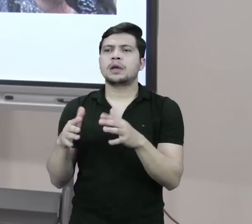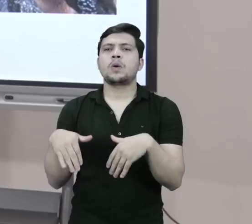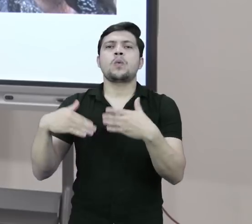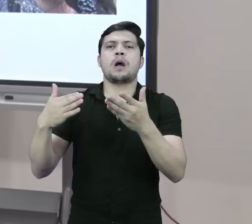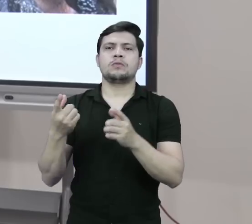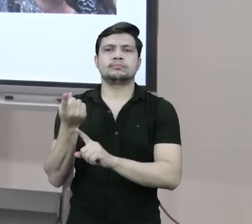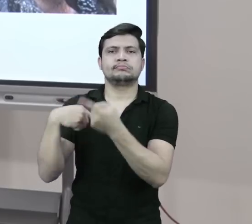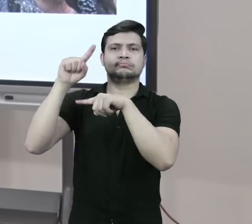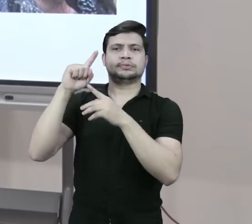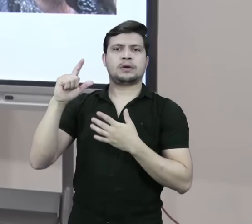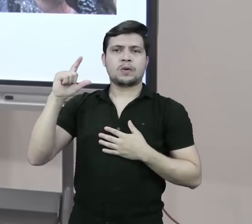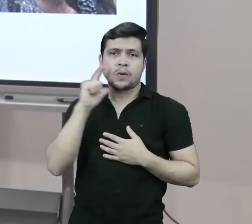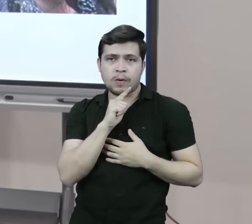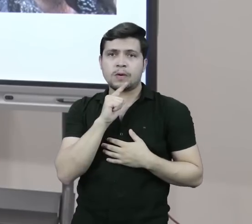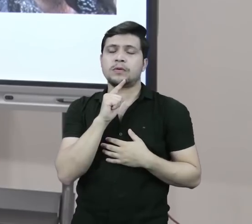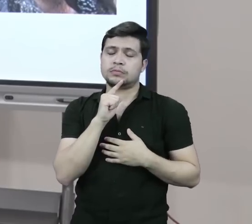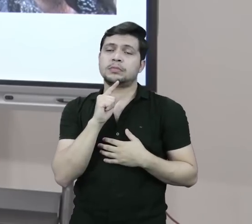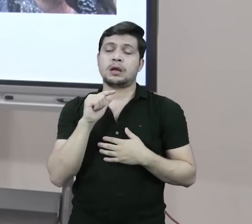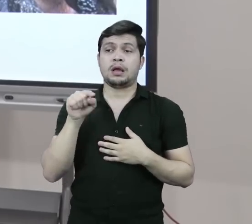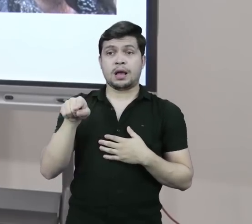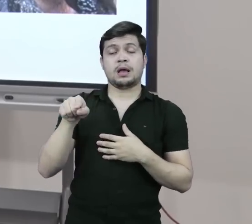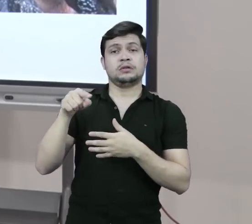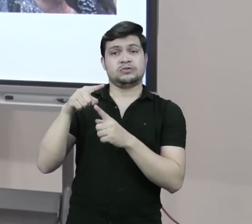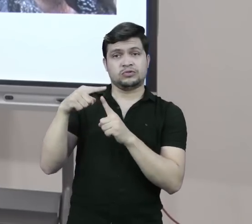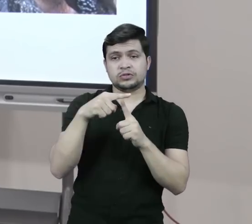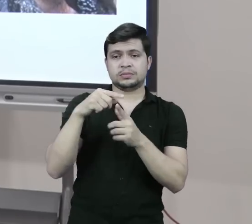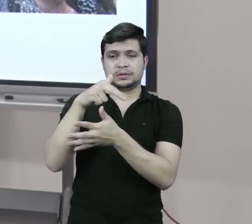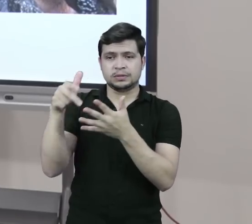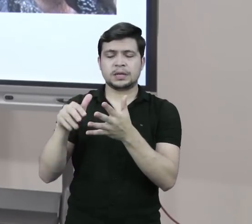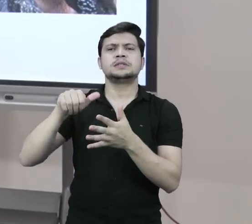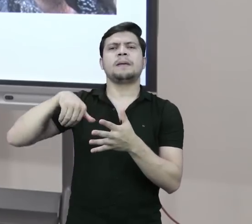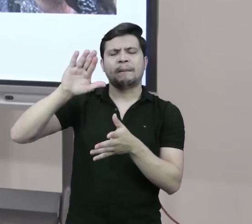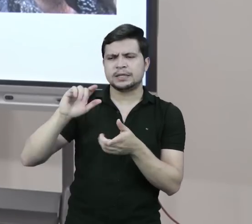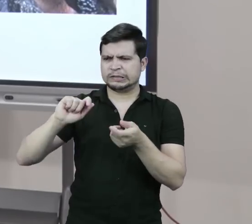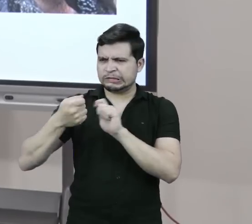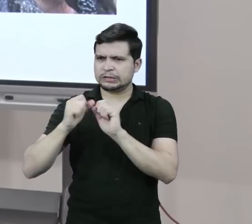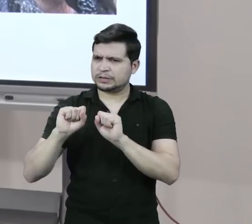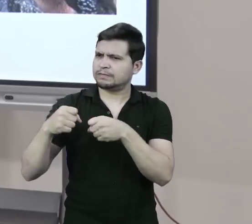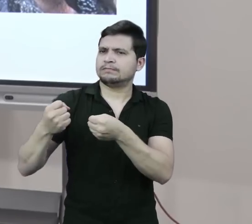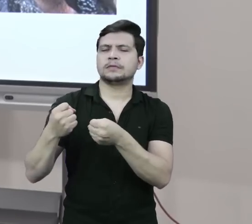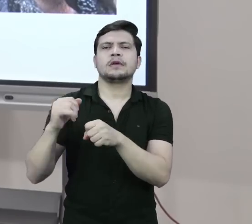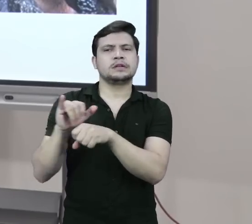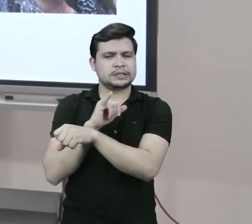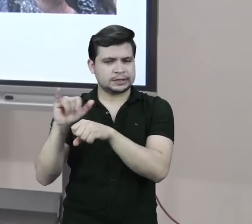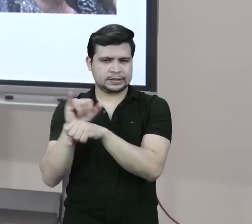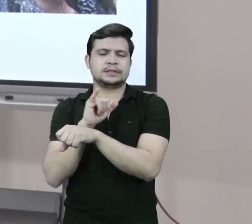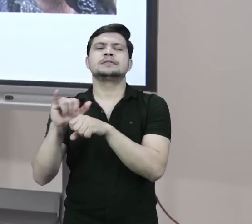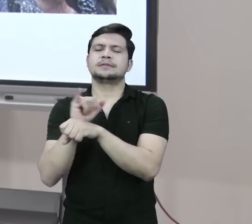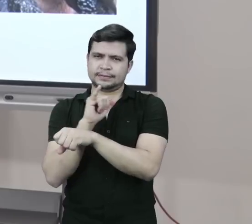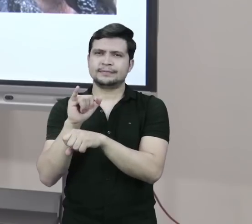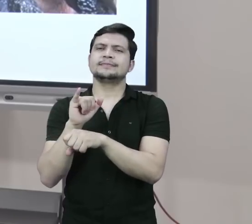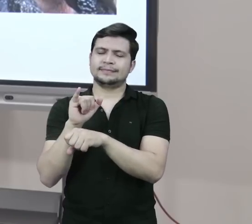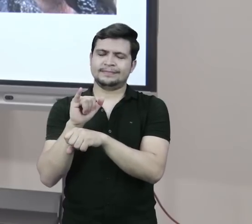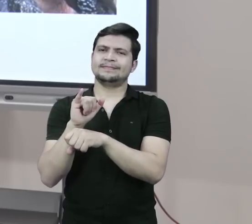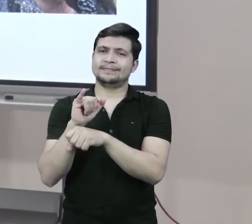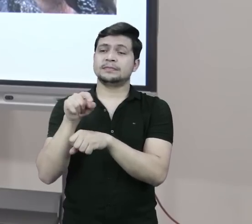de uma competição interespecífica por alimento, ocorre esse princípio da exclusão competitiva, onde apenas aquela espécie